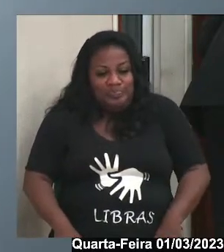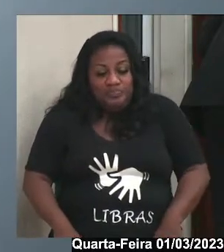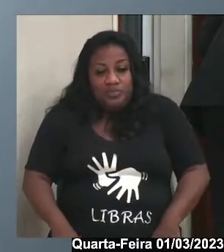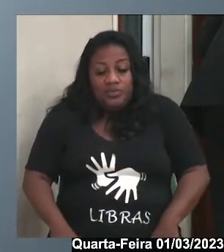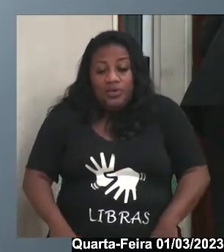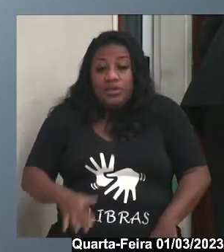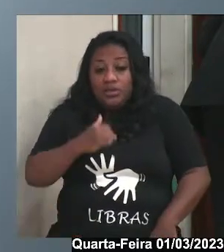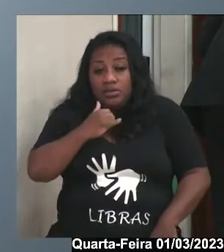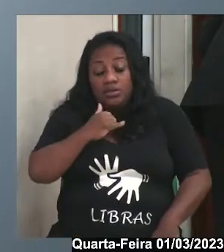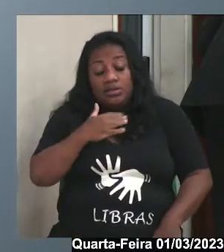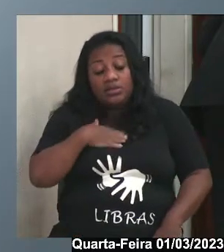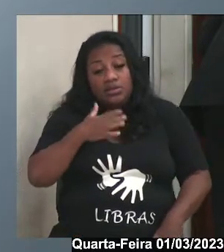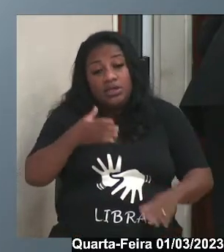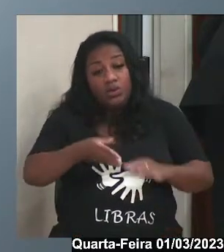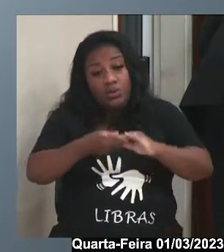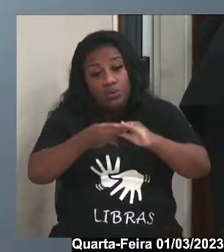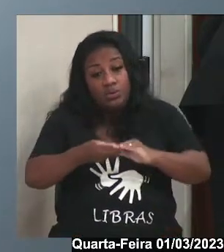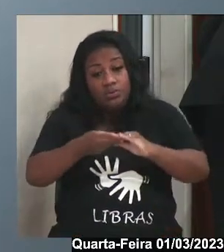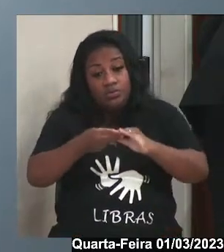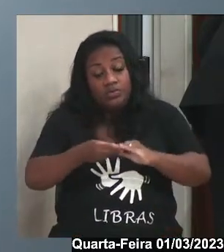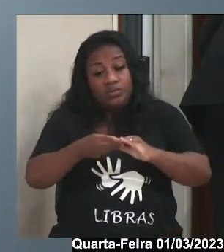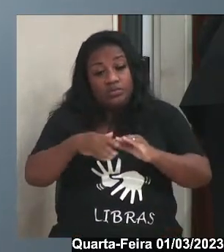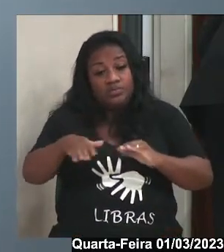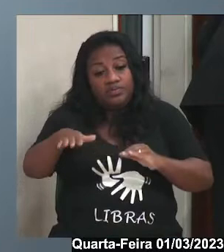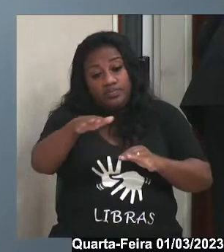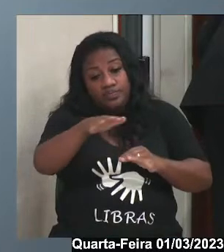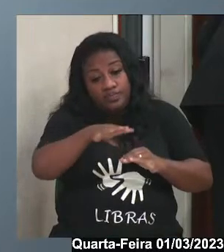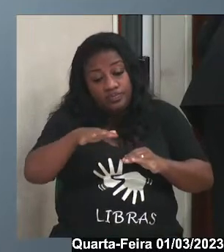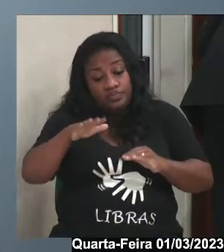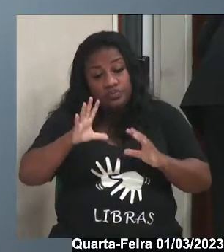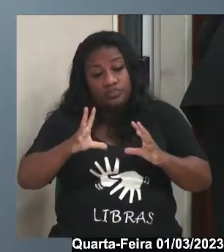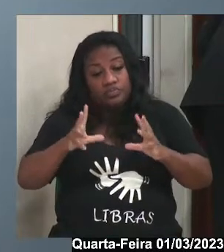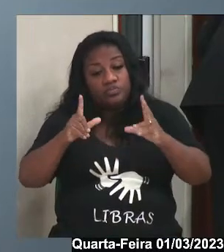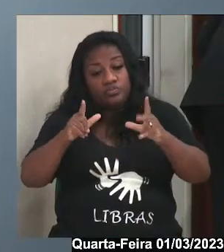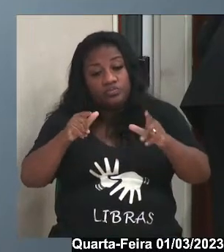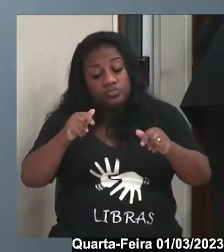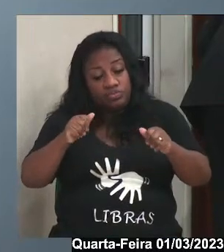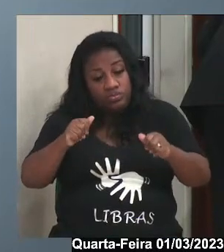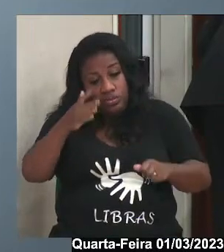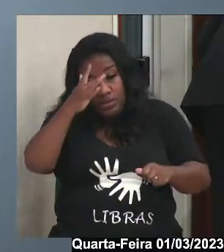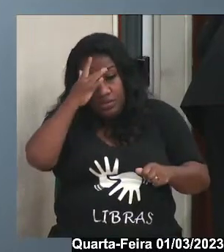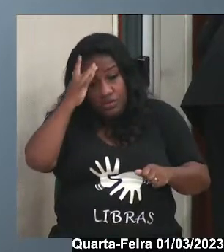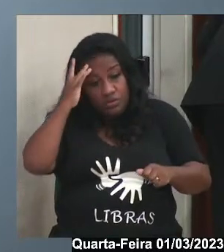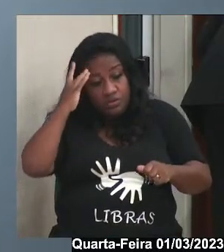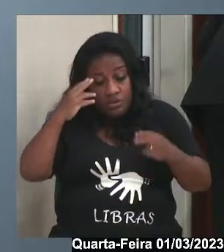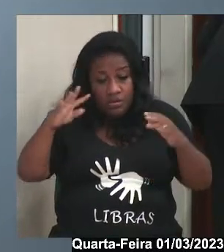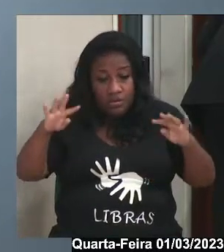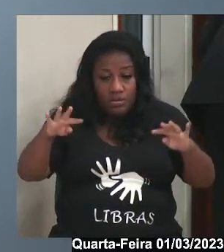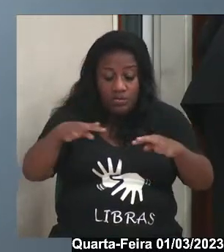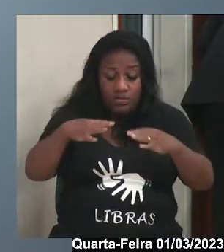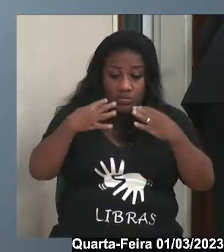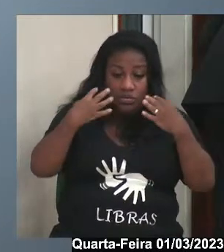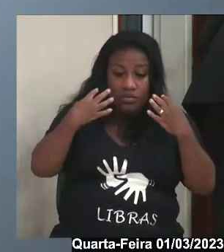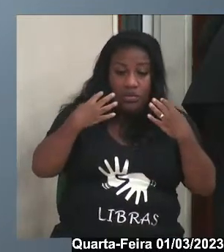Primeiro de tudo, gostaria de cumprimentar o público presente, cumprimentar a população que nos assiste pela TV Câmara, cumprimentar meus nobres